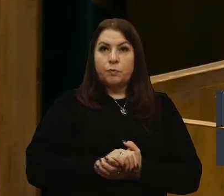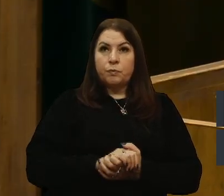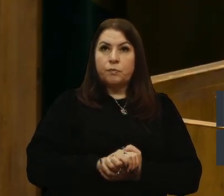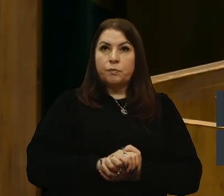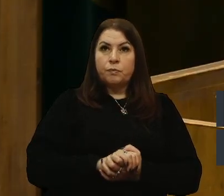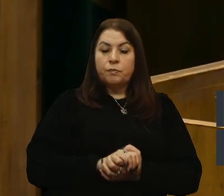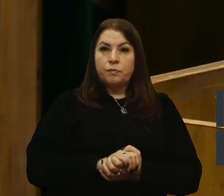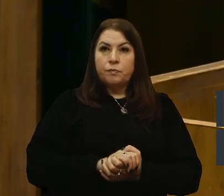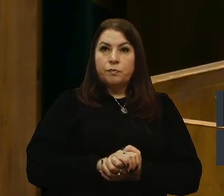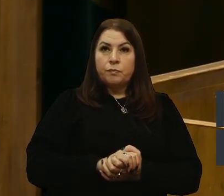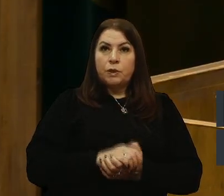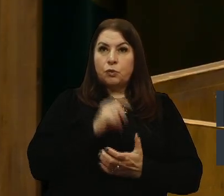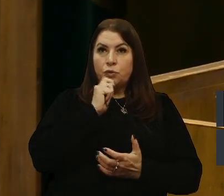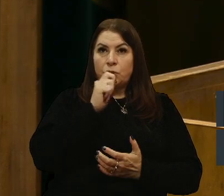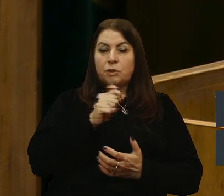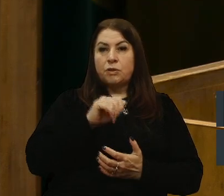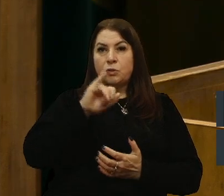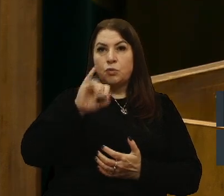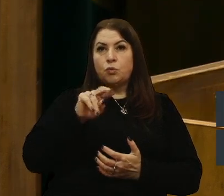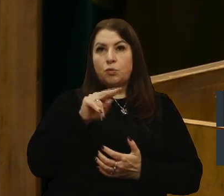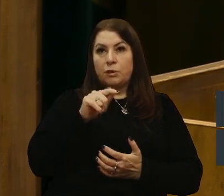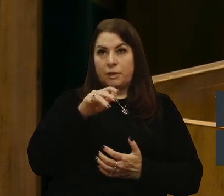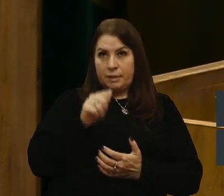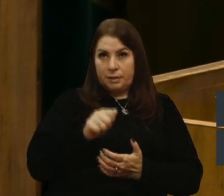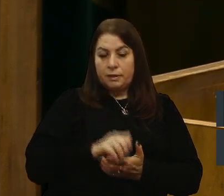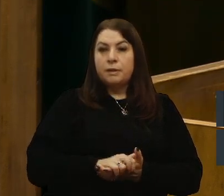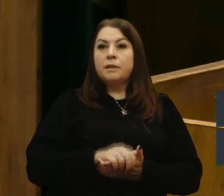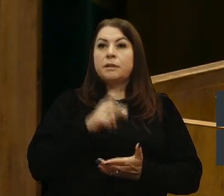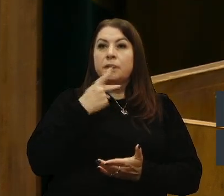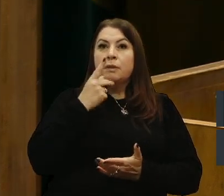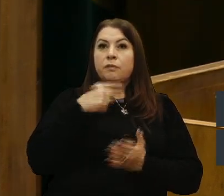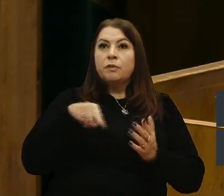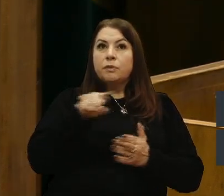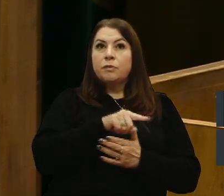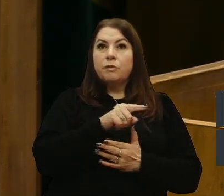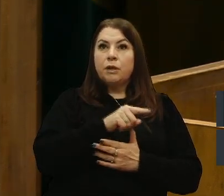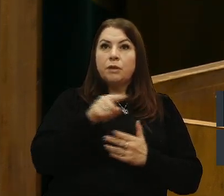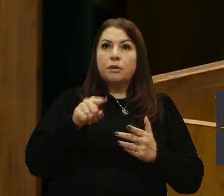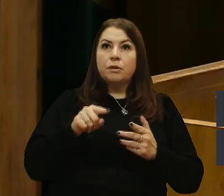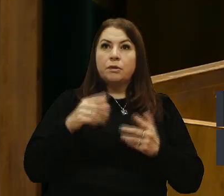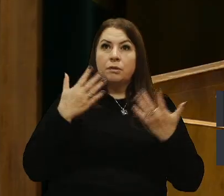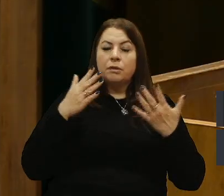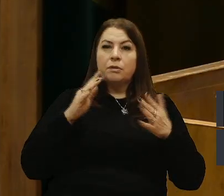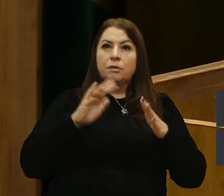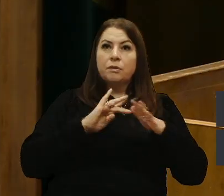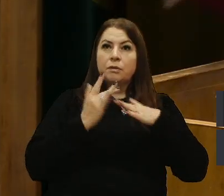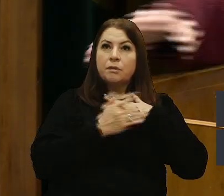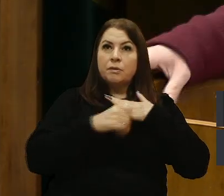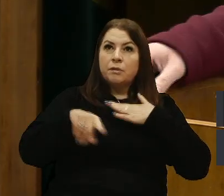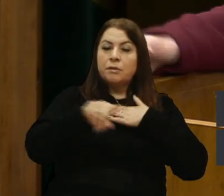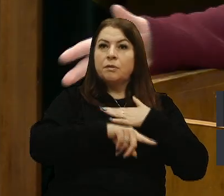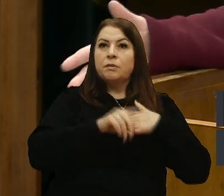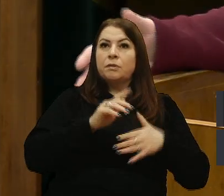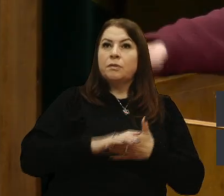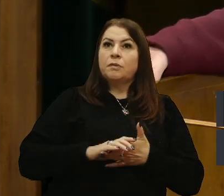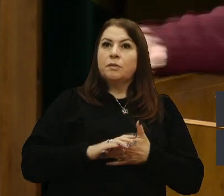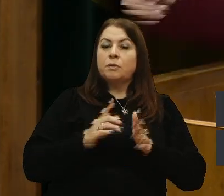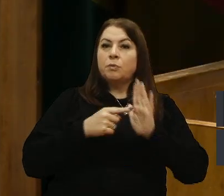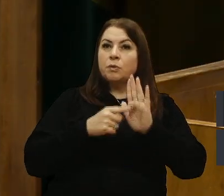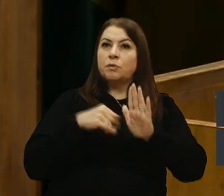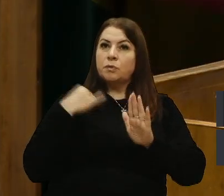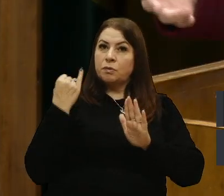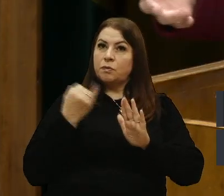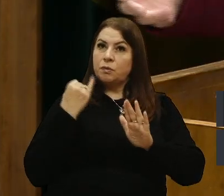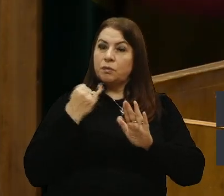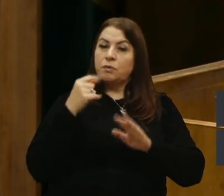da jornalista Juliana Bevilacqua, que ela queria aqui parabenizar a imprensa, que muitas vezes traz informações relevantes que,